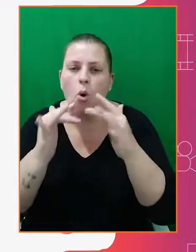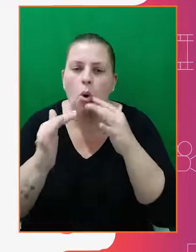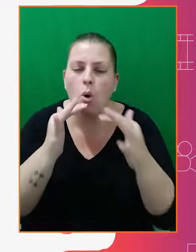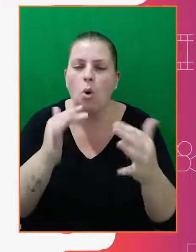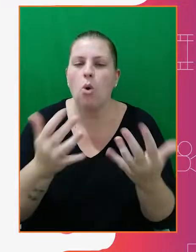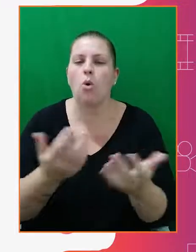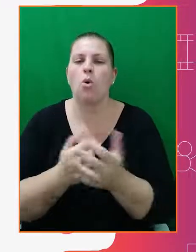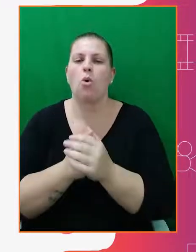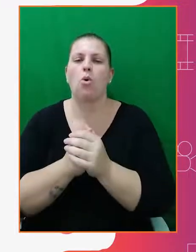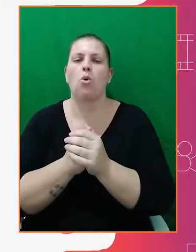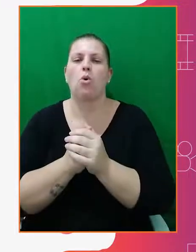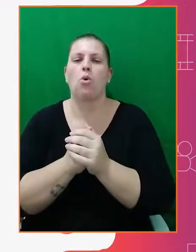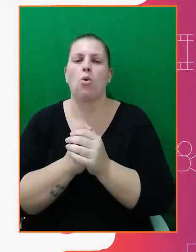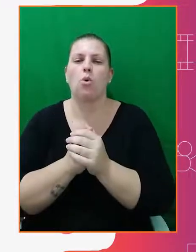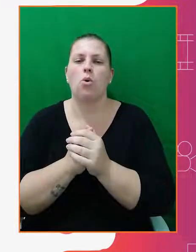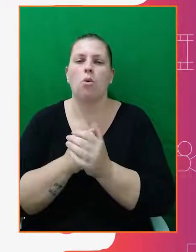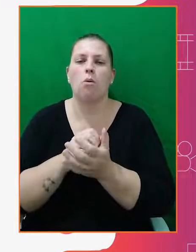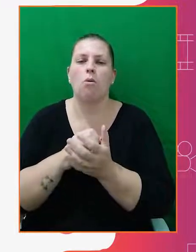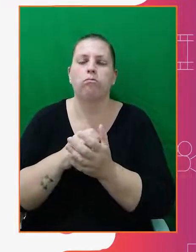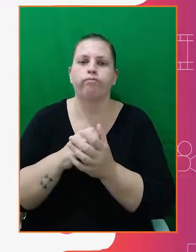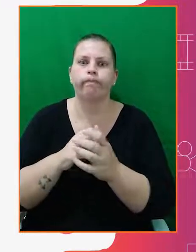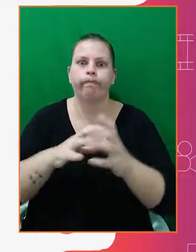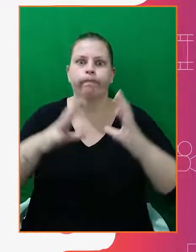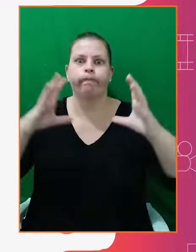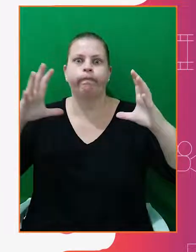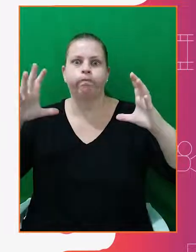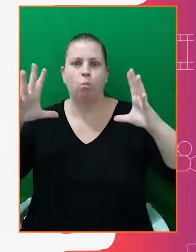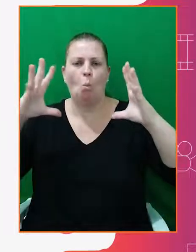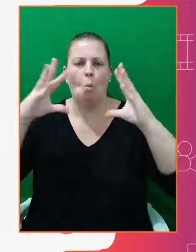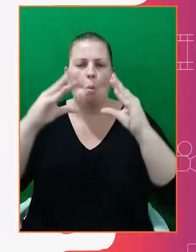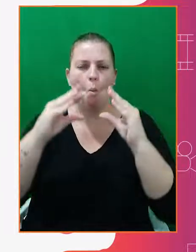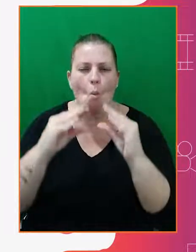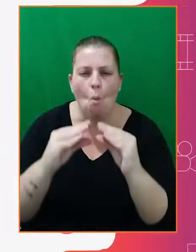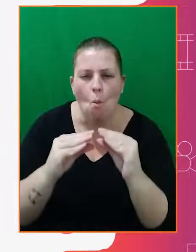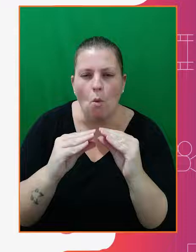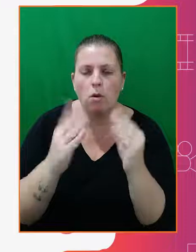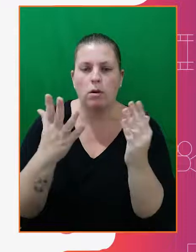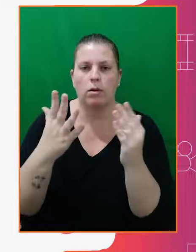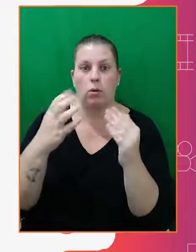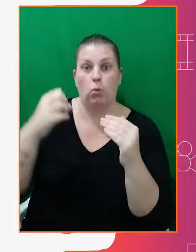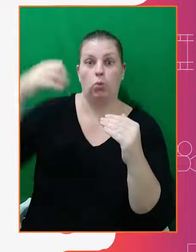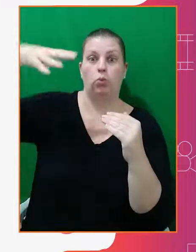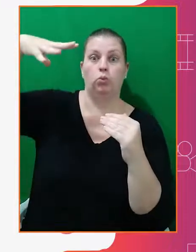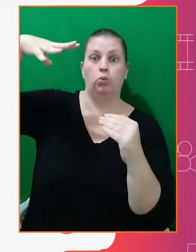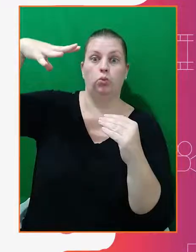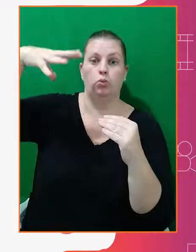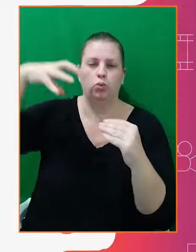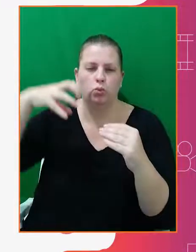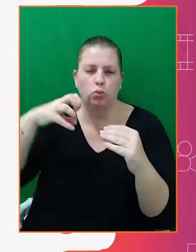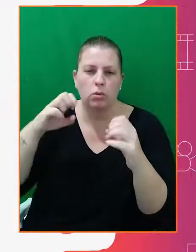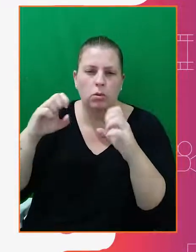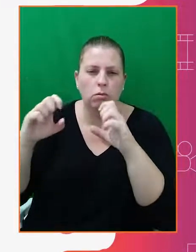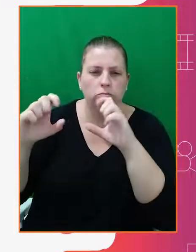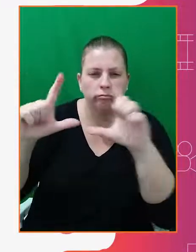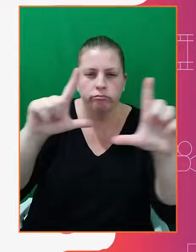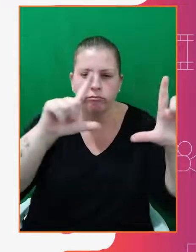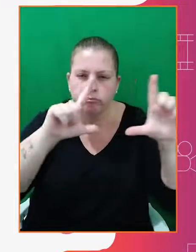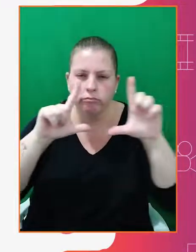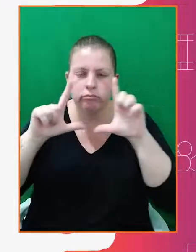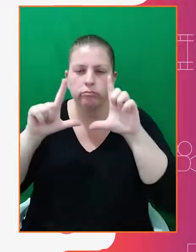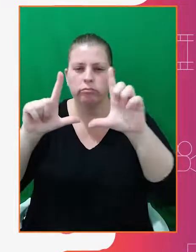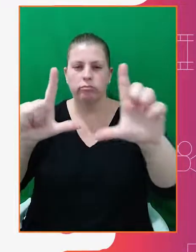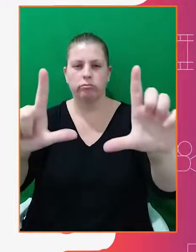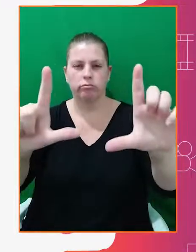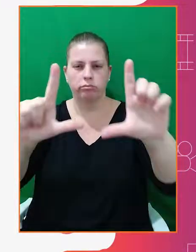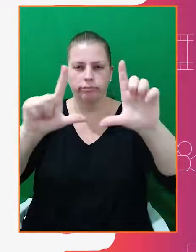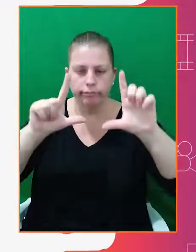sua cor, o seu relevo, o seu volume. É uma etapa que exige muito conhecimento de luz e de fotografia e de